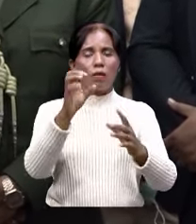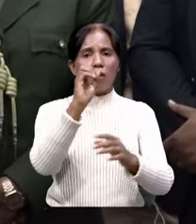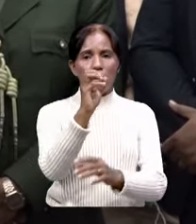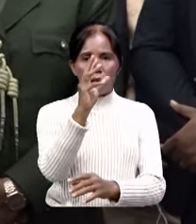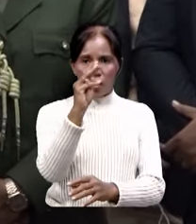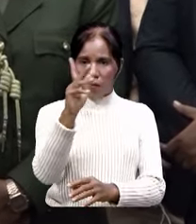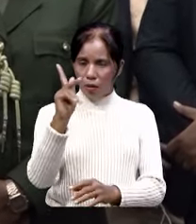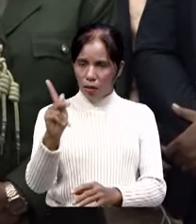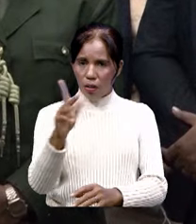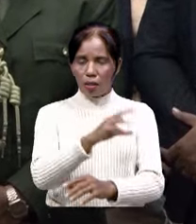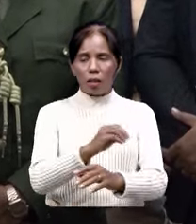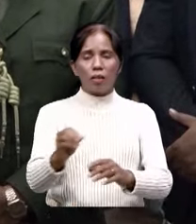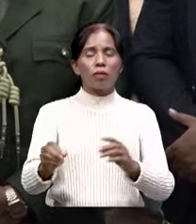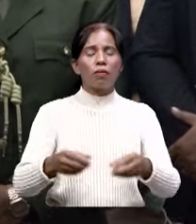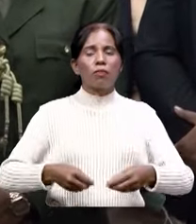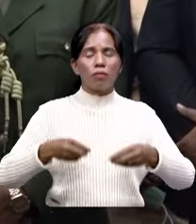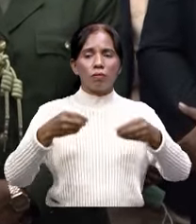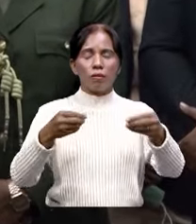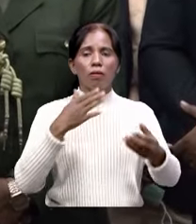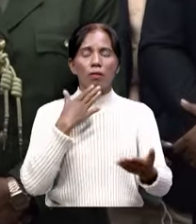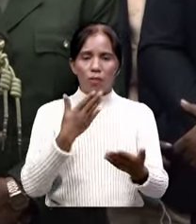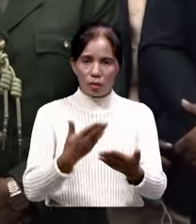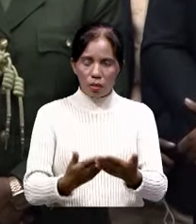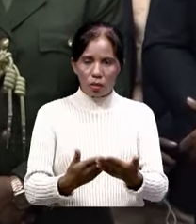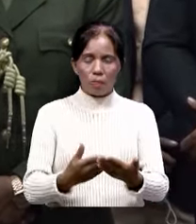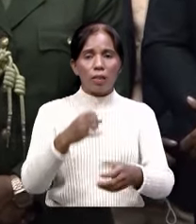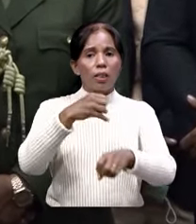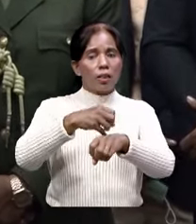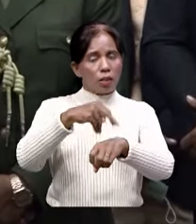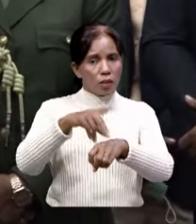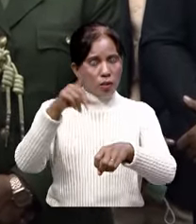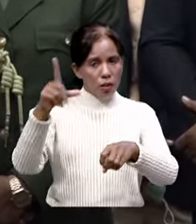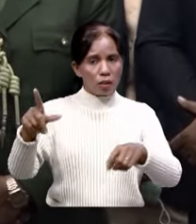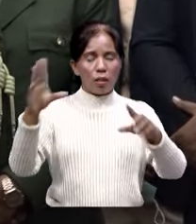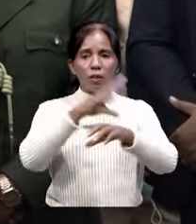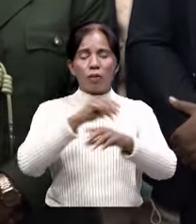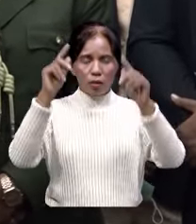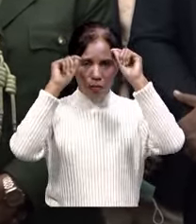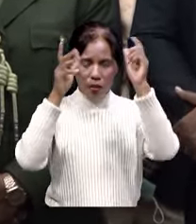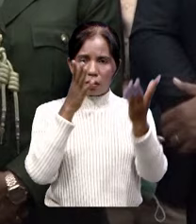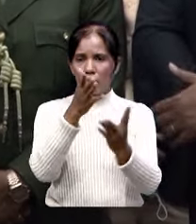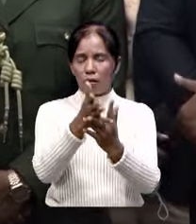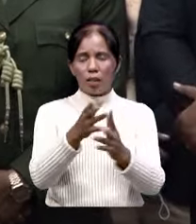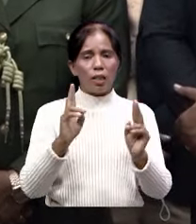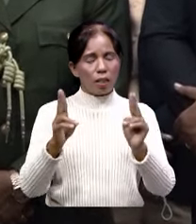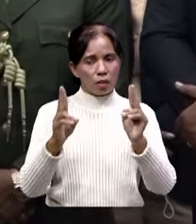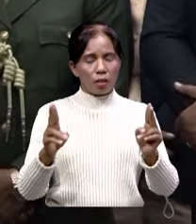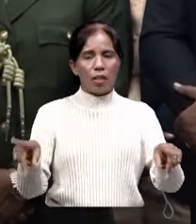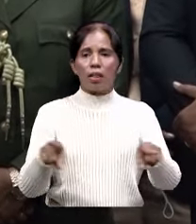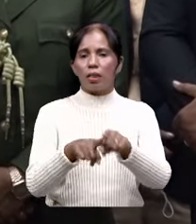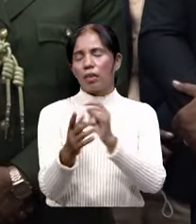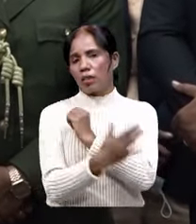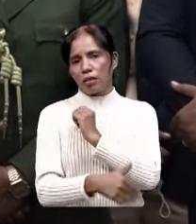Mondial Comerciu, catac fo impactul pozitivu internaționalmente no Timor-Leste în adezaun la isliu duke na saun